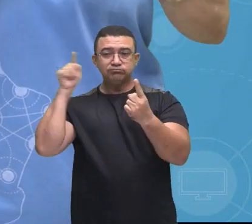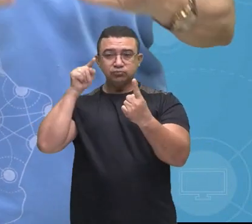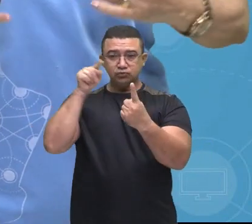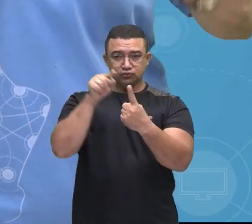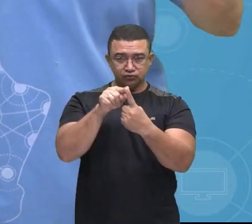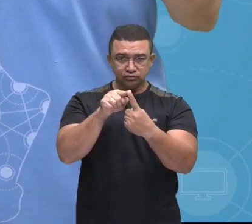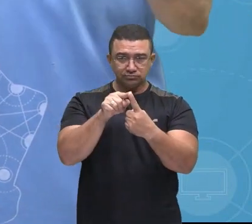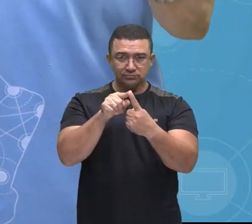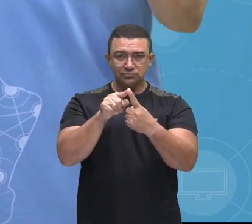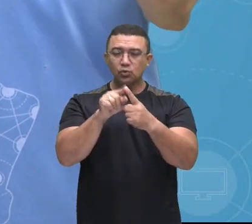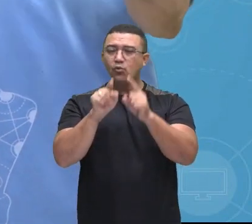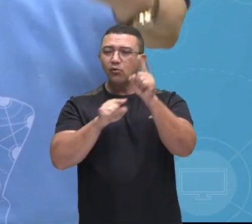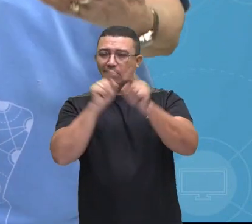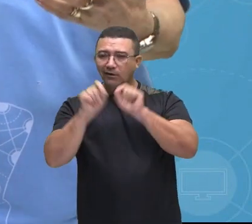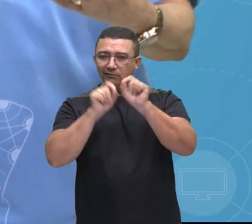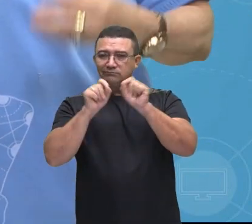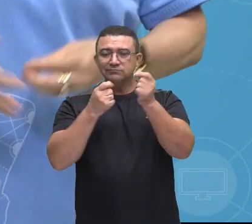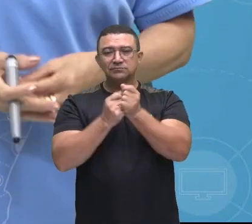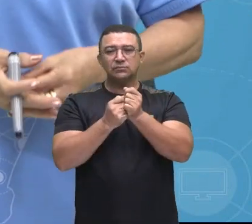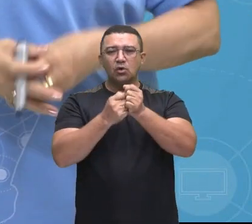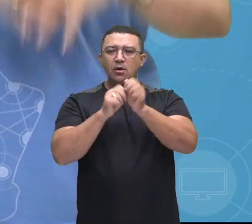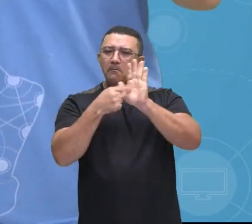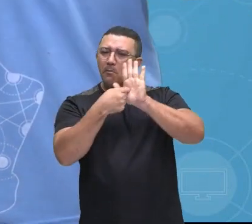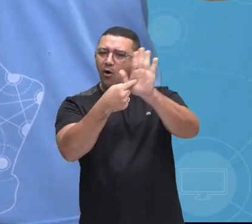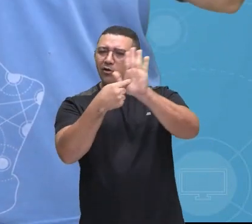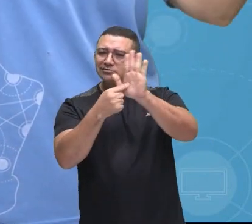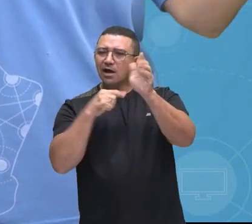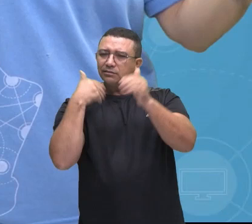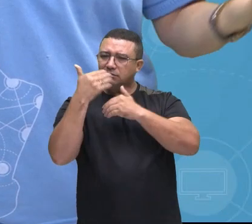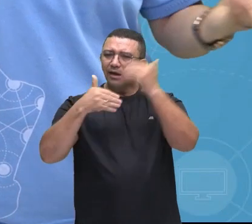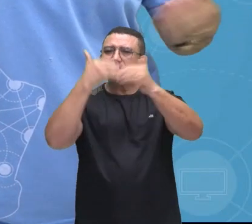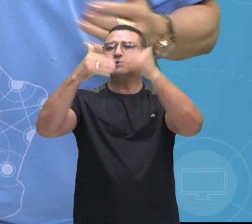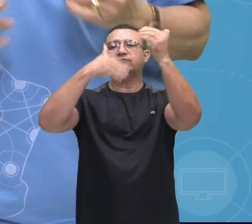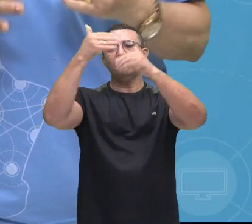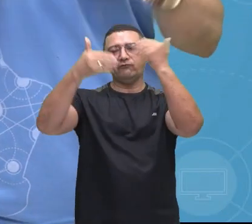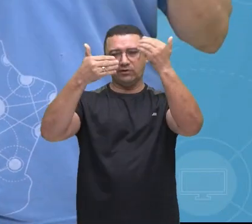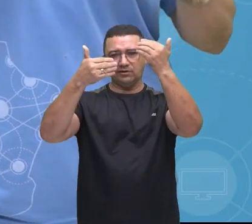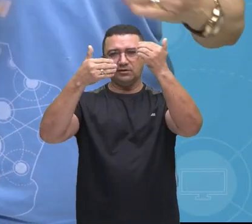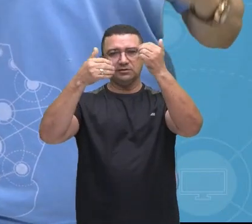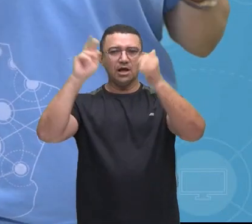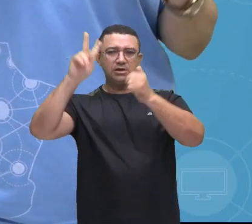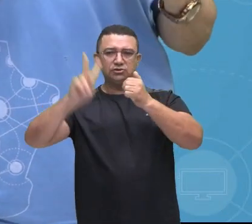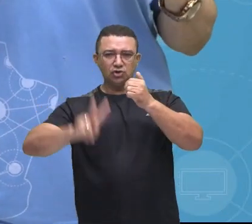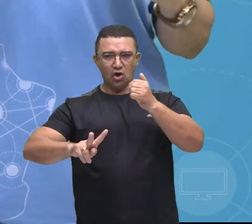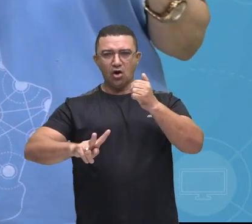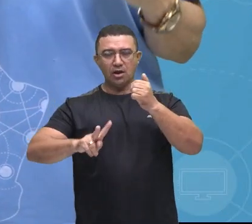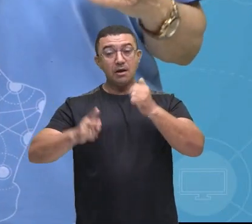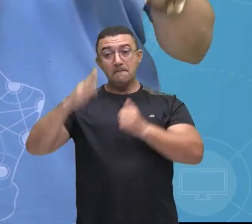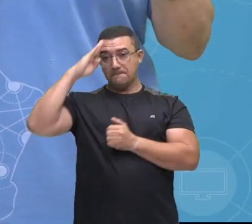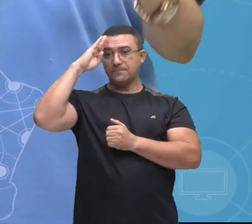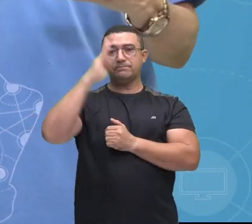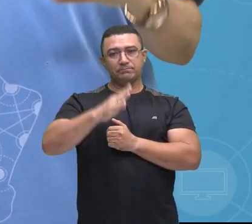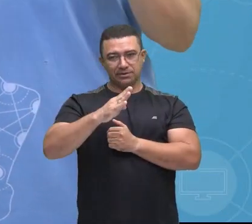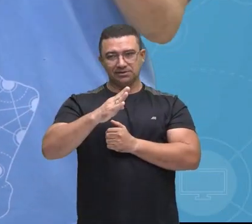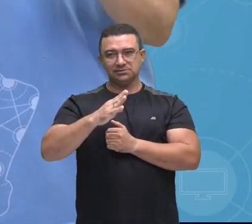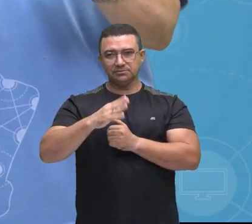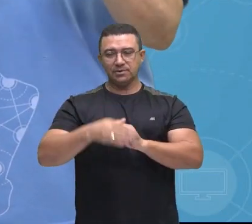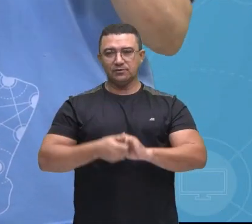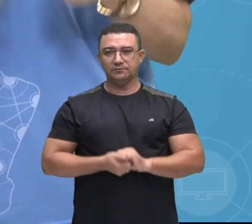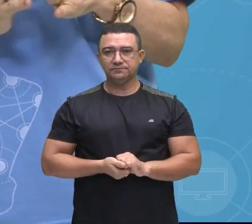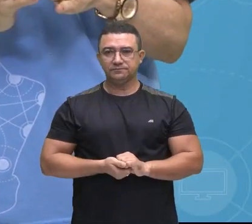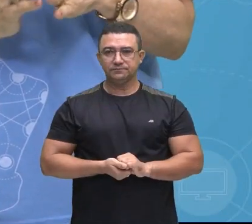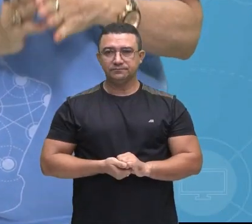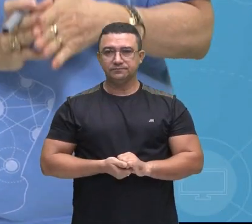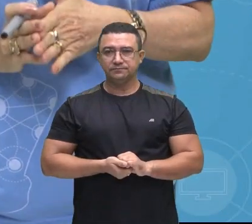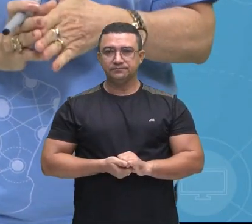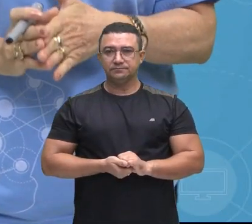de desenvolver a ideia principal, o tópico frasal, né? Tem essa função de desenvolver. Vamos ver